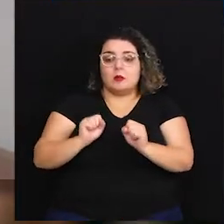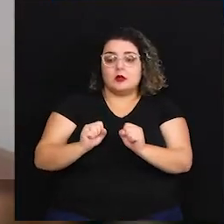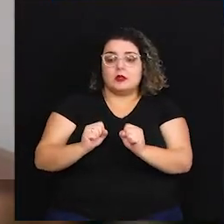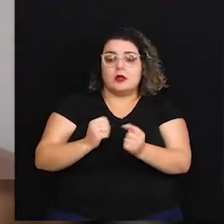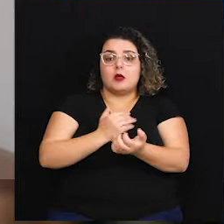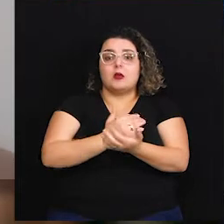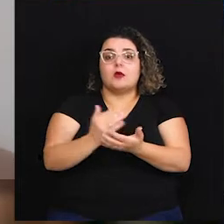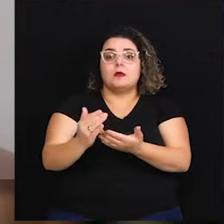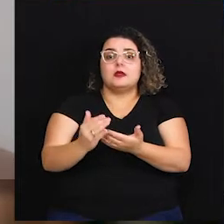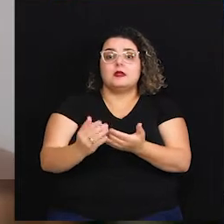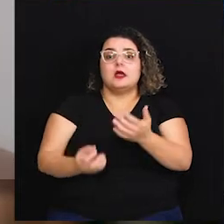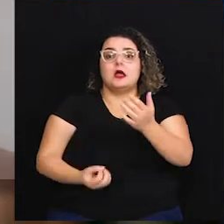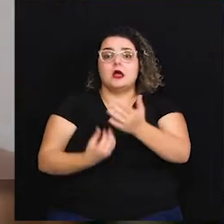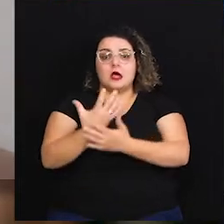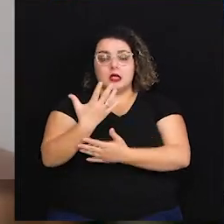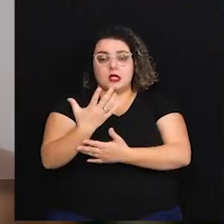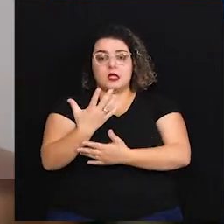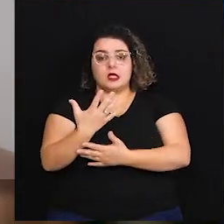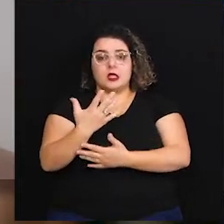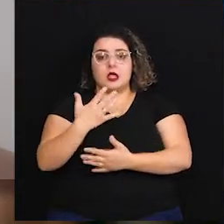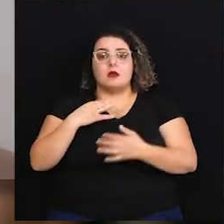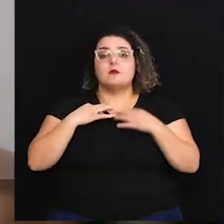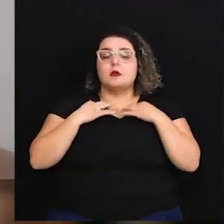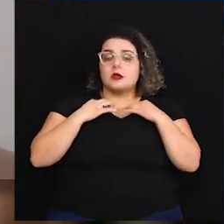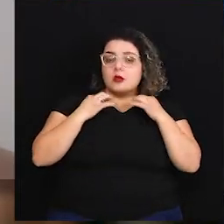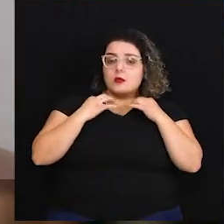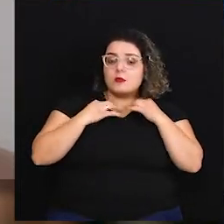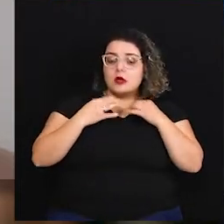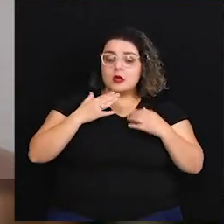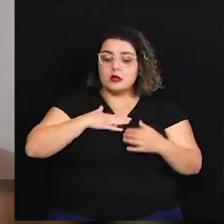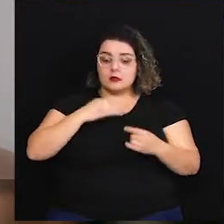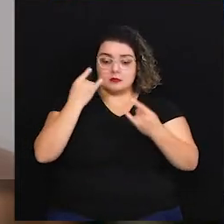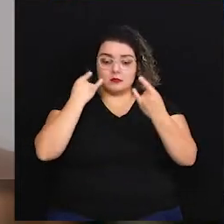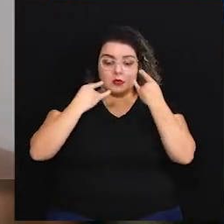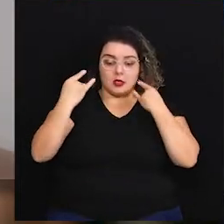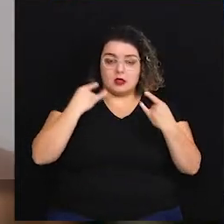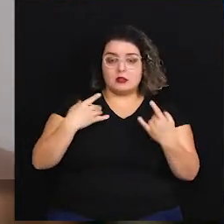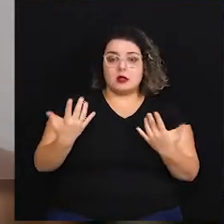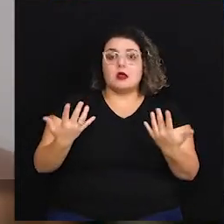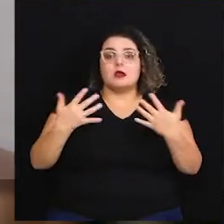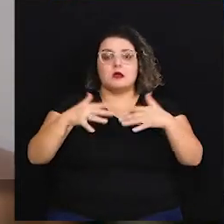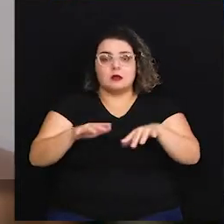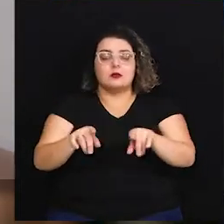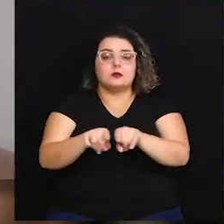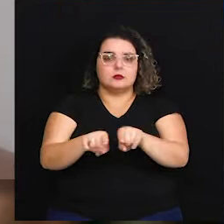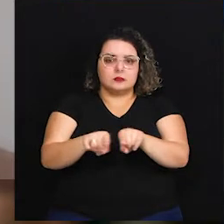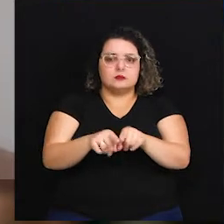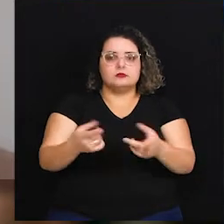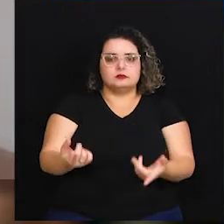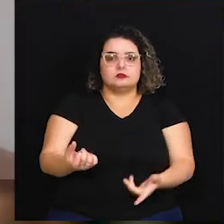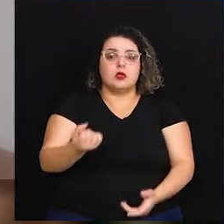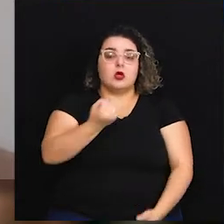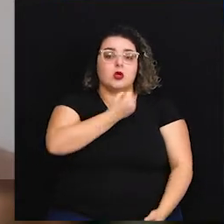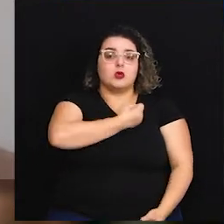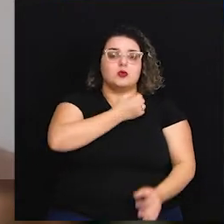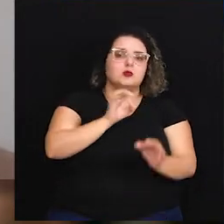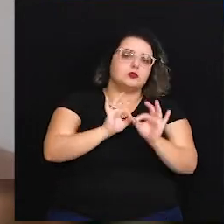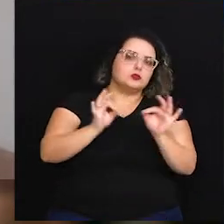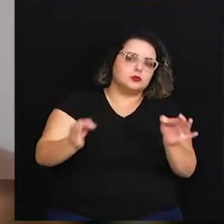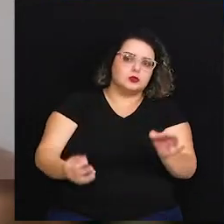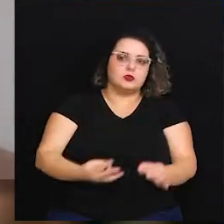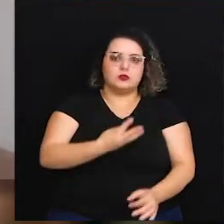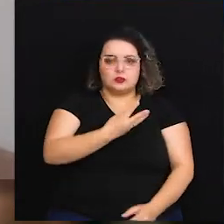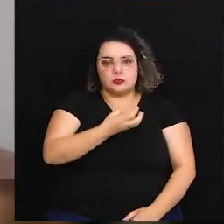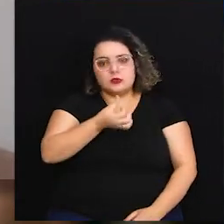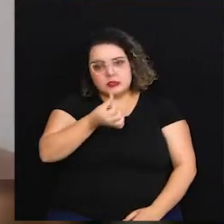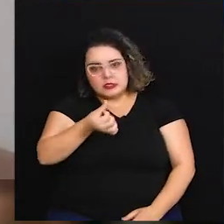começar a confeccionar roupas no estilo que me atrai e roupas inclusivas, né? Com numerações estendidas do